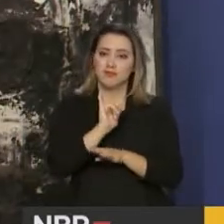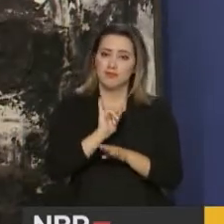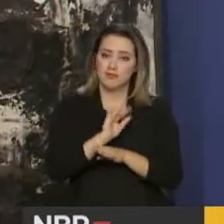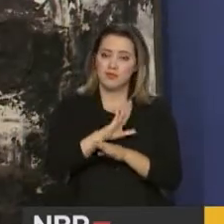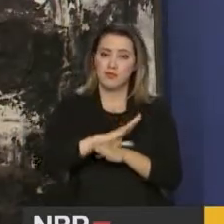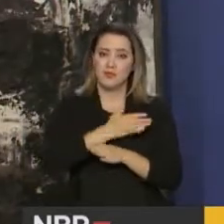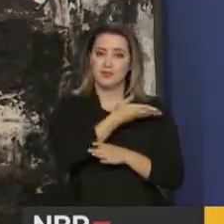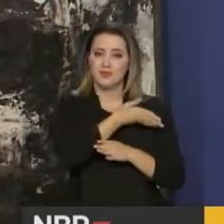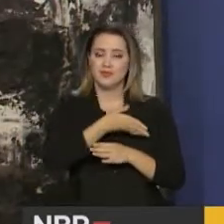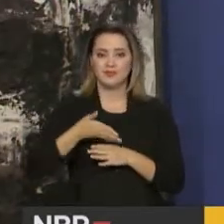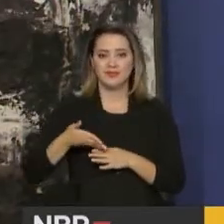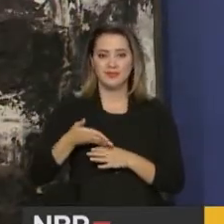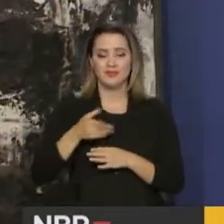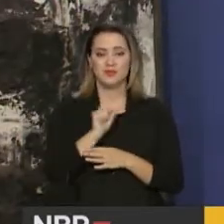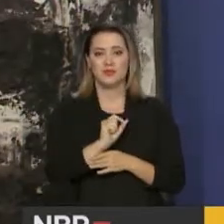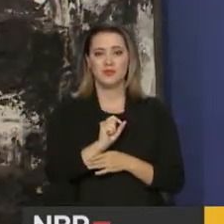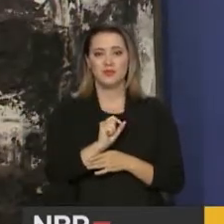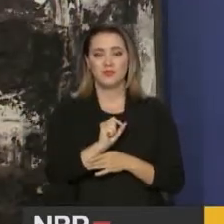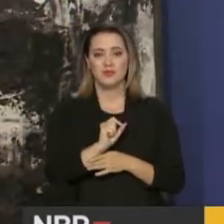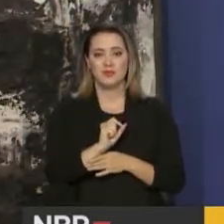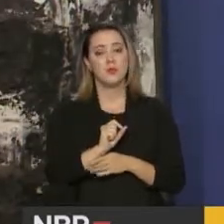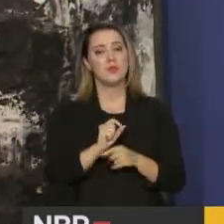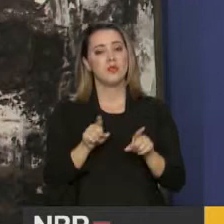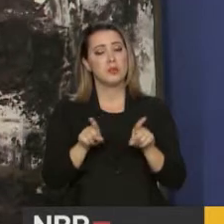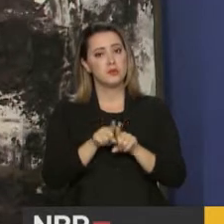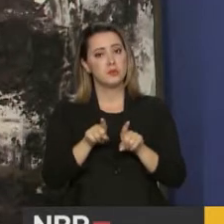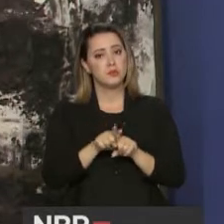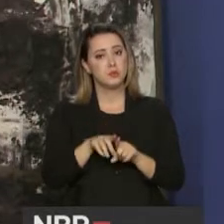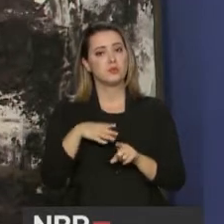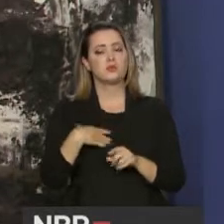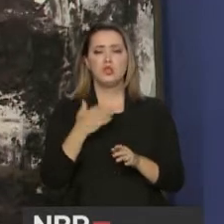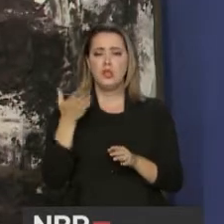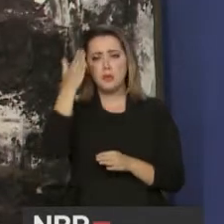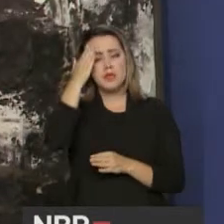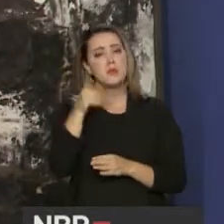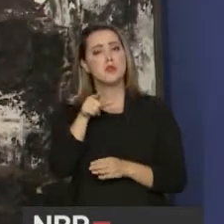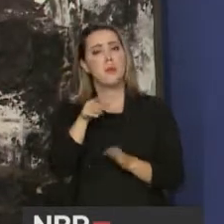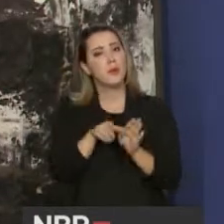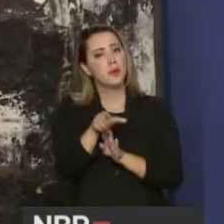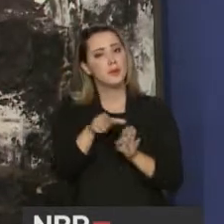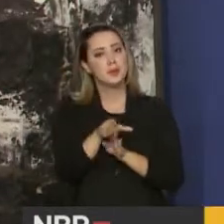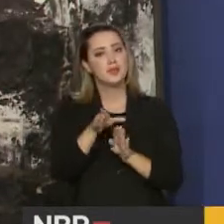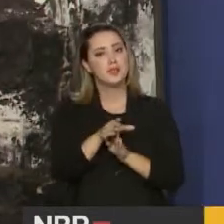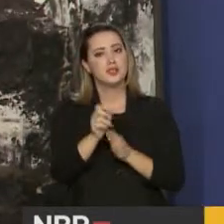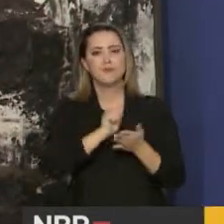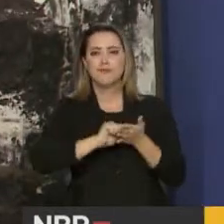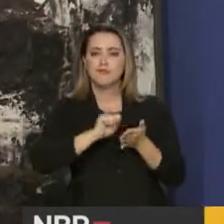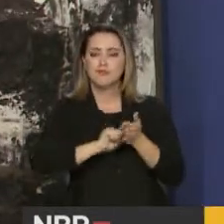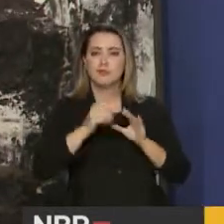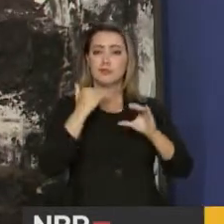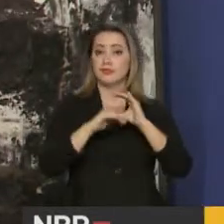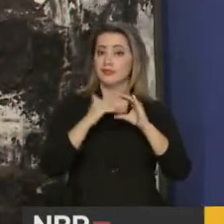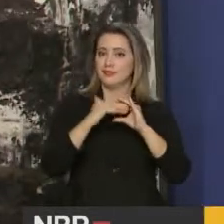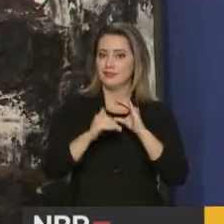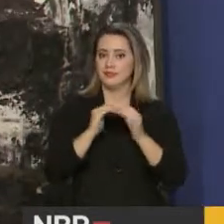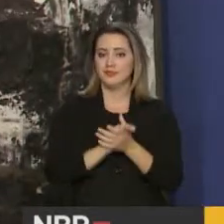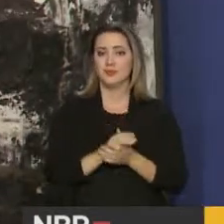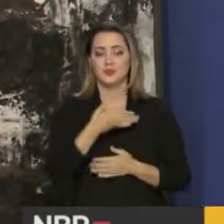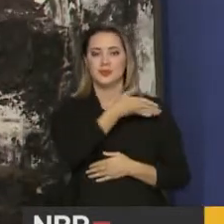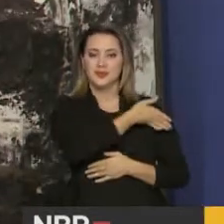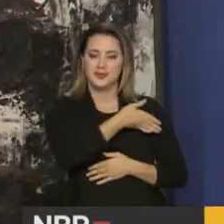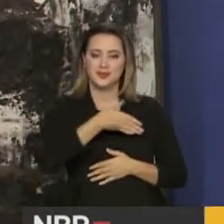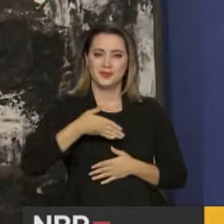outros programas, basta acessar o nosso canal no YouTube. E também contamos com a sua sugestão de pauta, de entrevista. Manda um e-mail para a gente, para